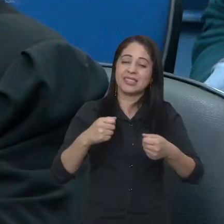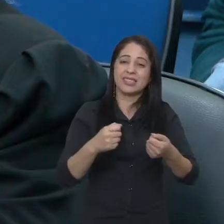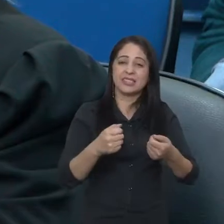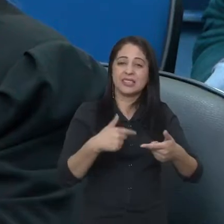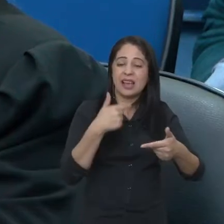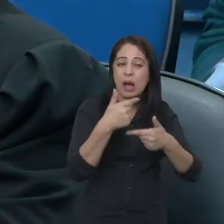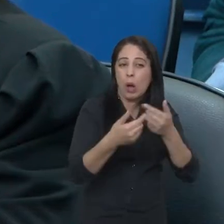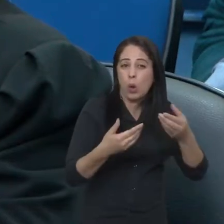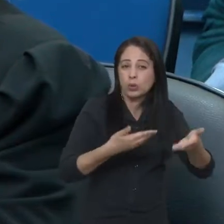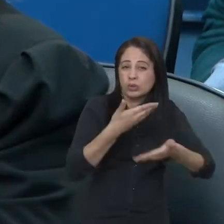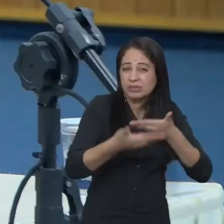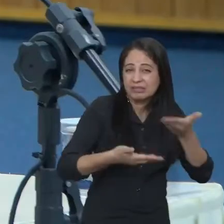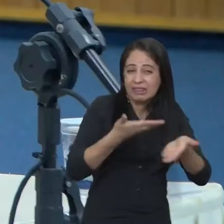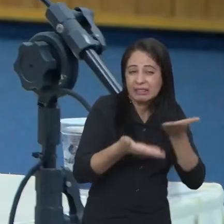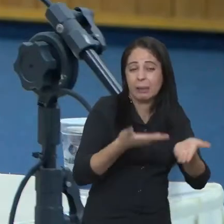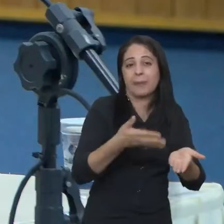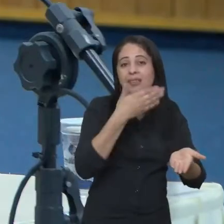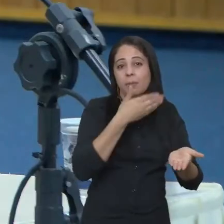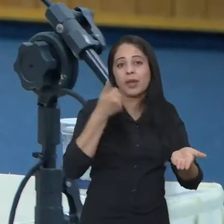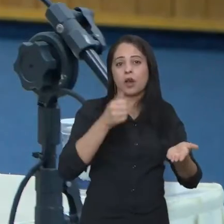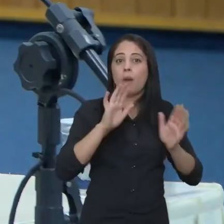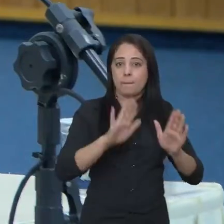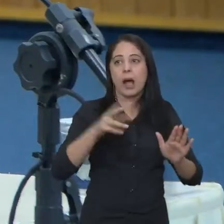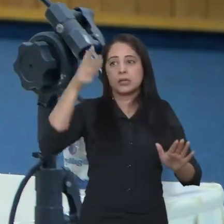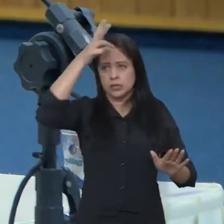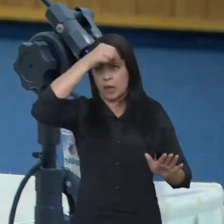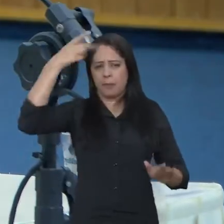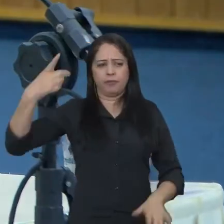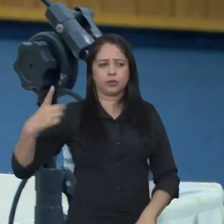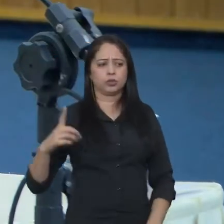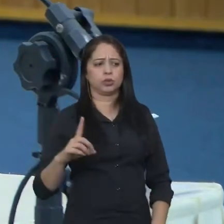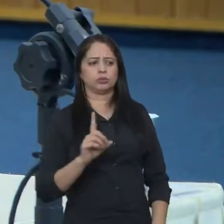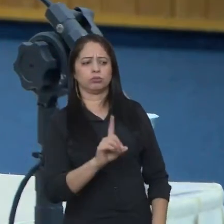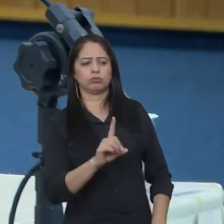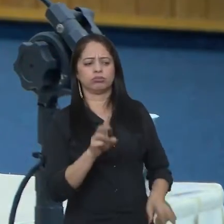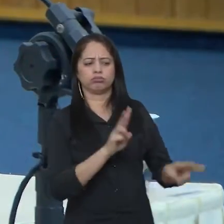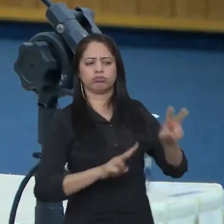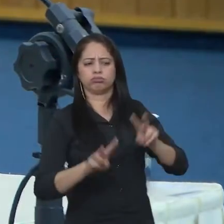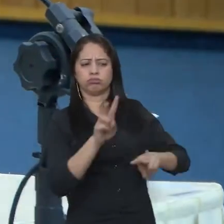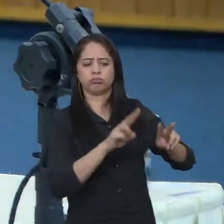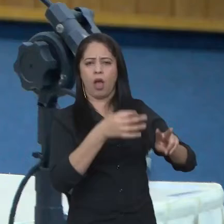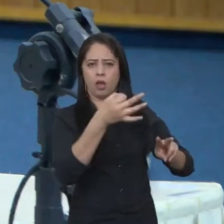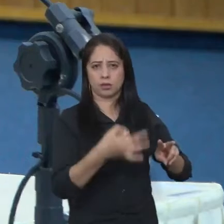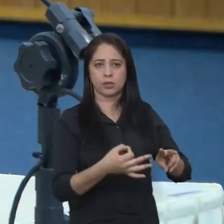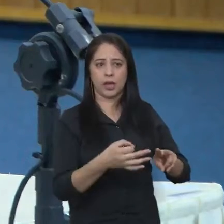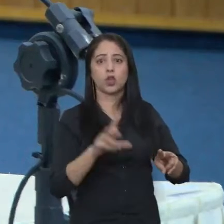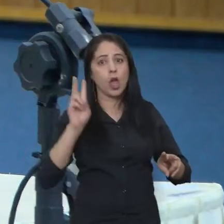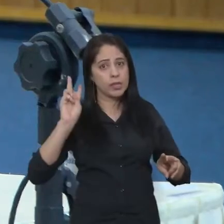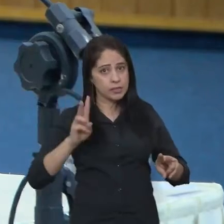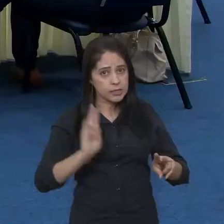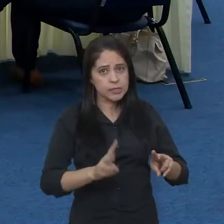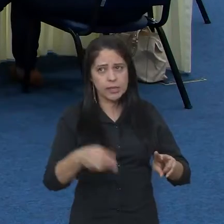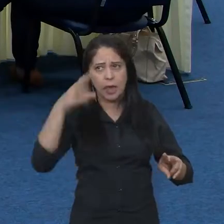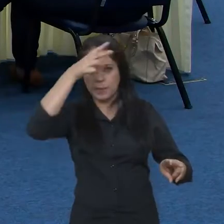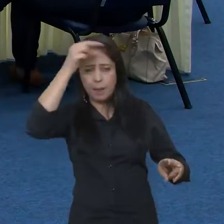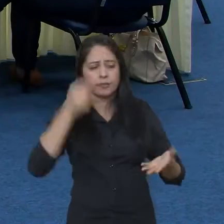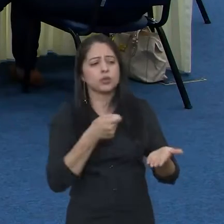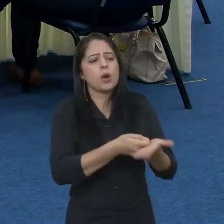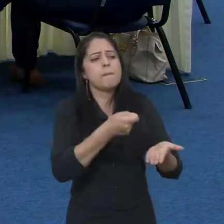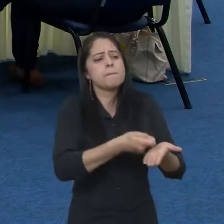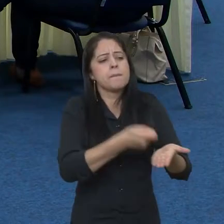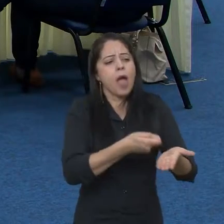melhorar o serviço prestado, mas destacou que a Prefeitura tem acompanhado o trabalho da concessionária na cidade e que